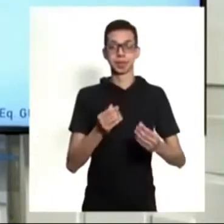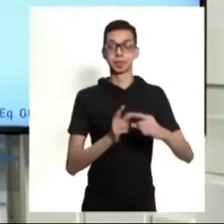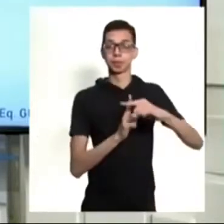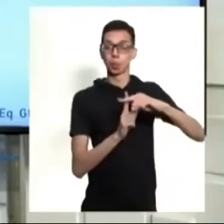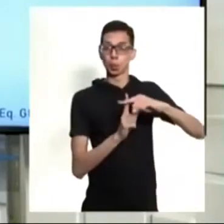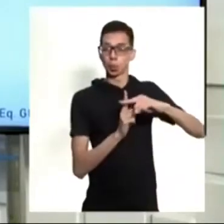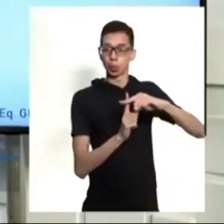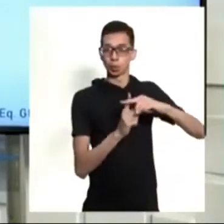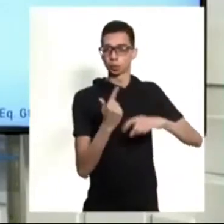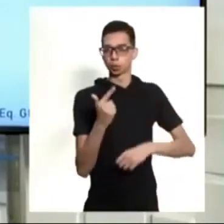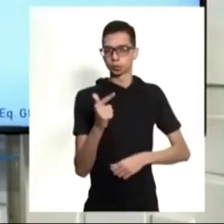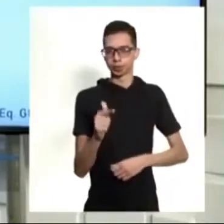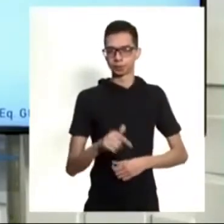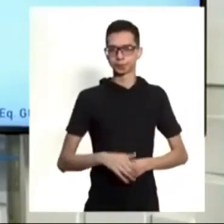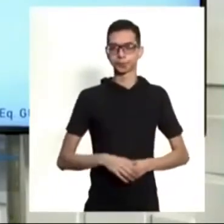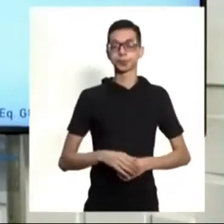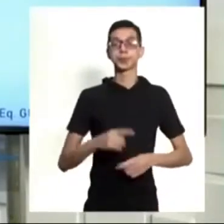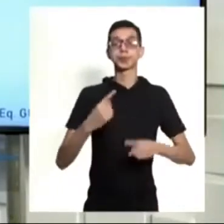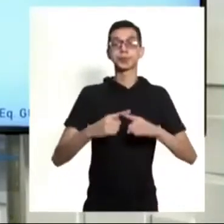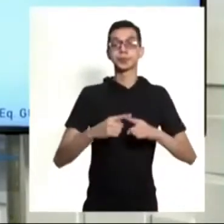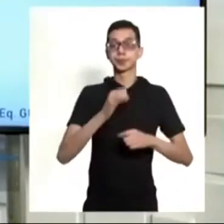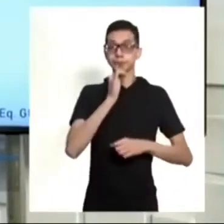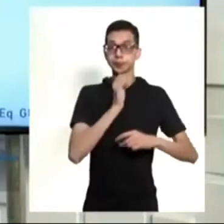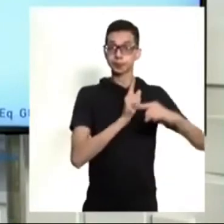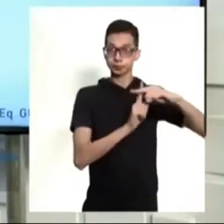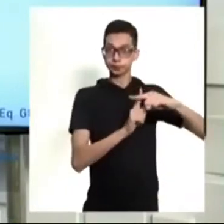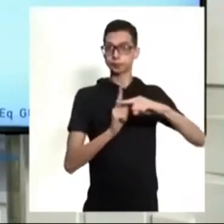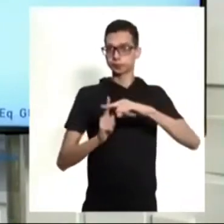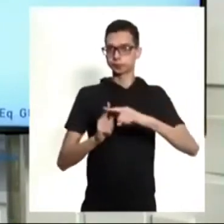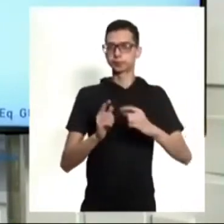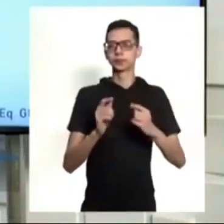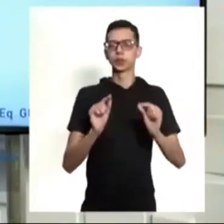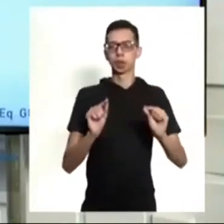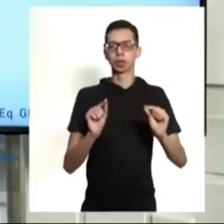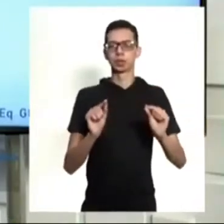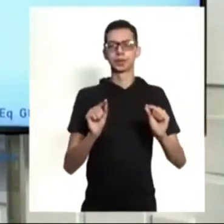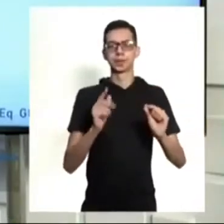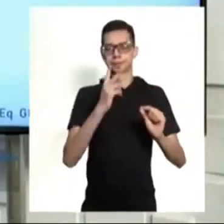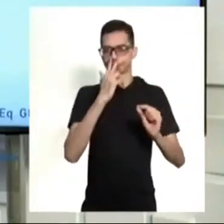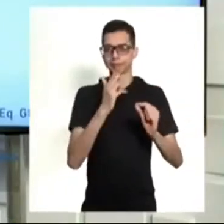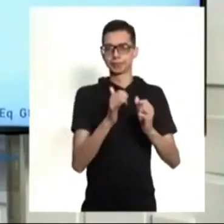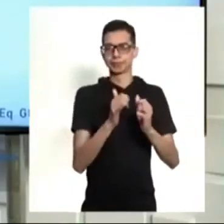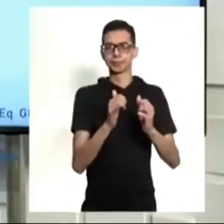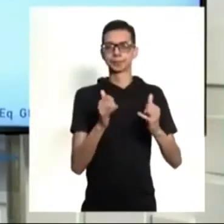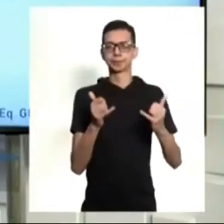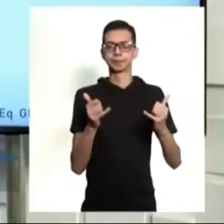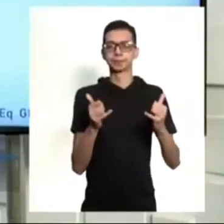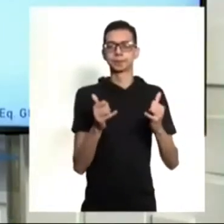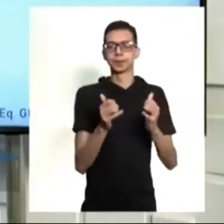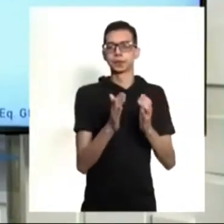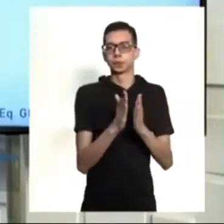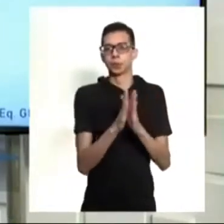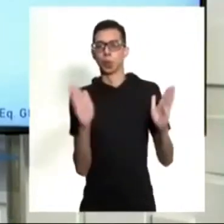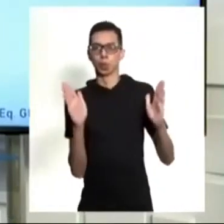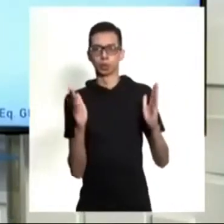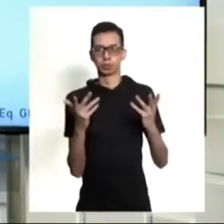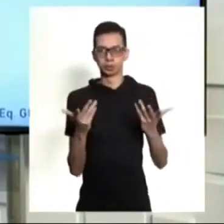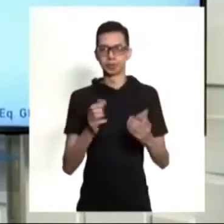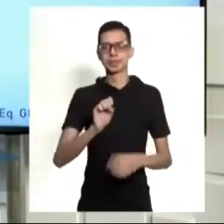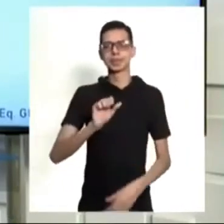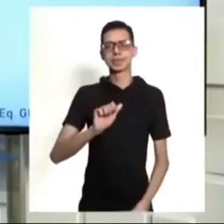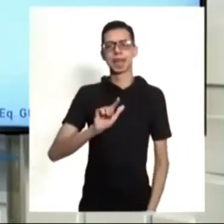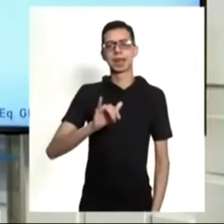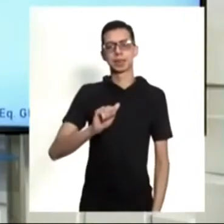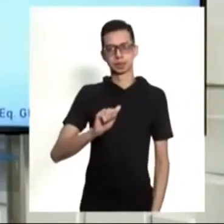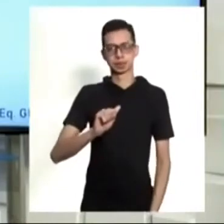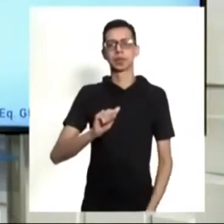positiva, porque ele é positivo, positivo com positivo repele. Aí entra a função da ponte salina. Gente, tá? Então os elétrons